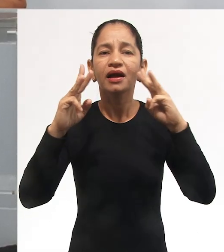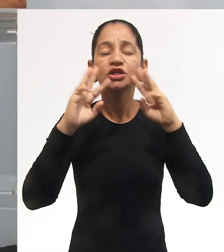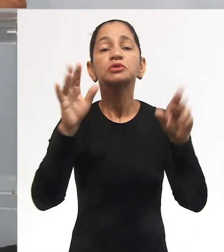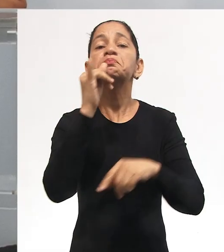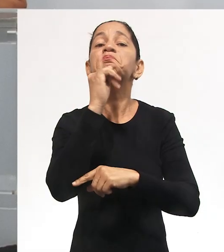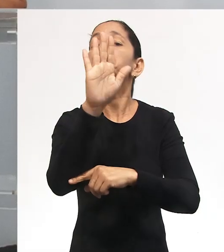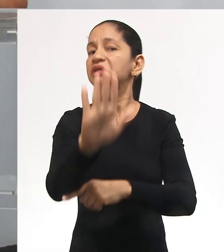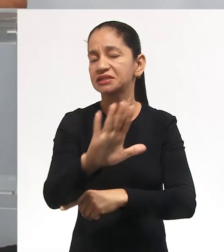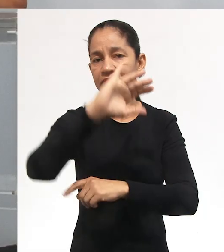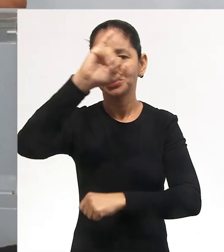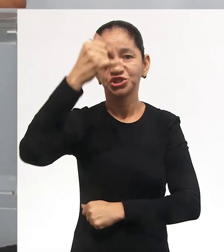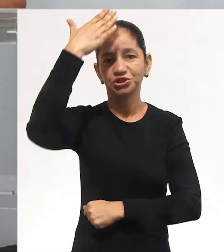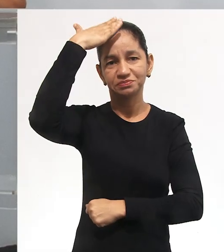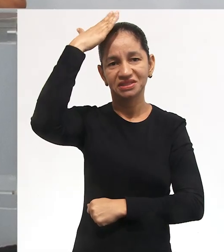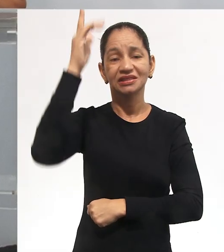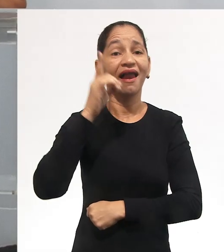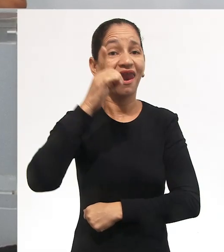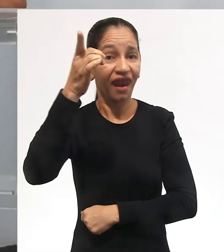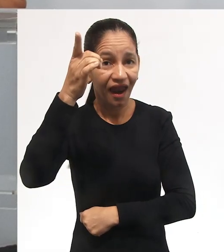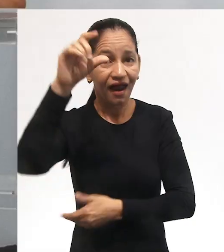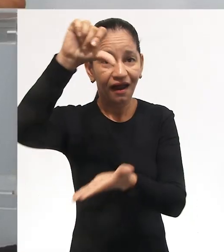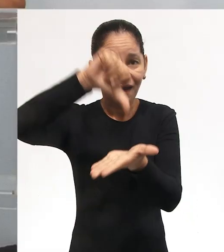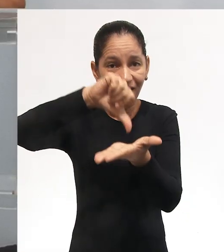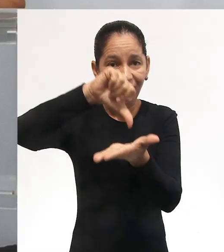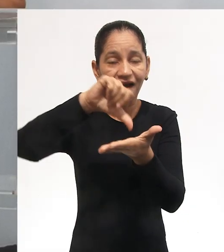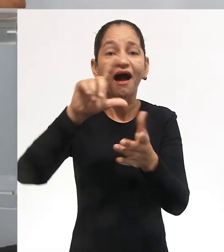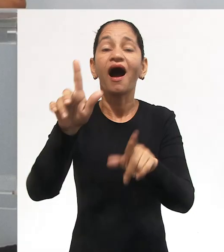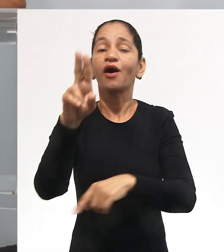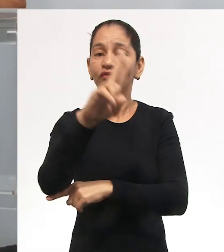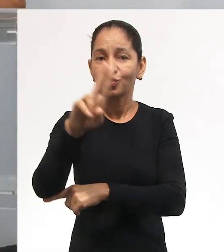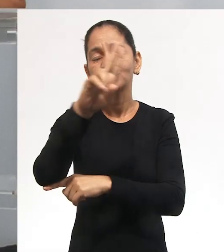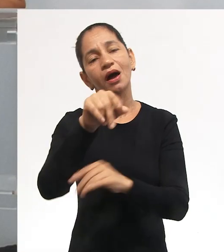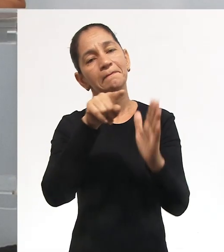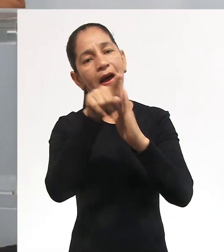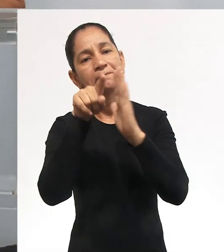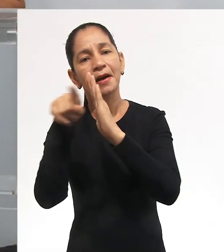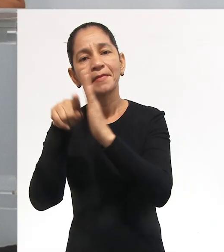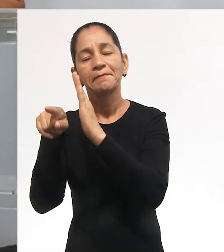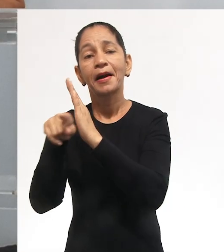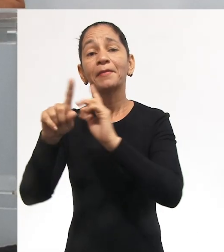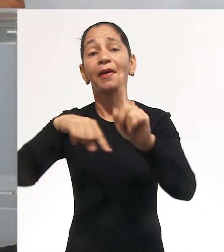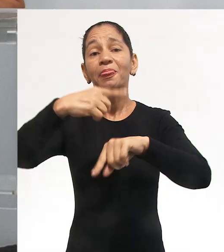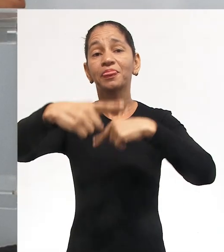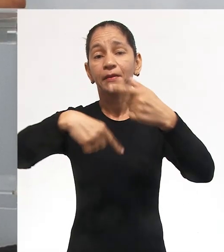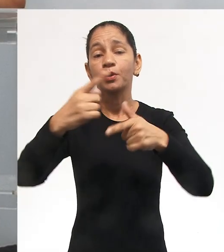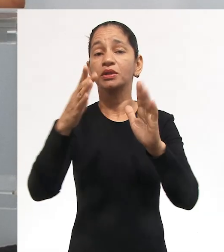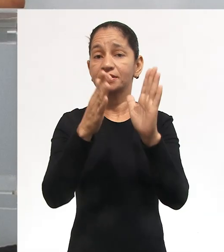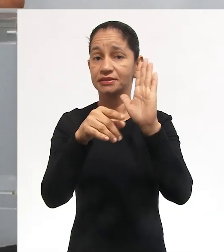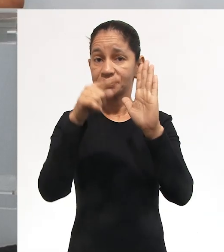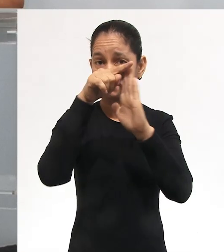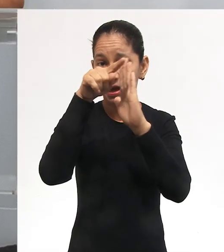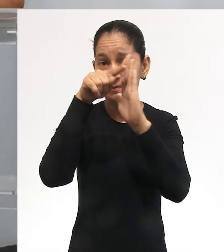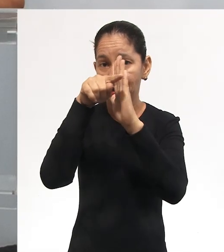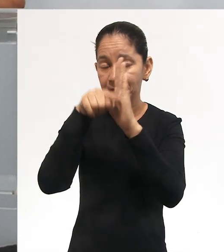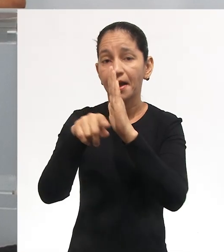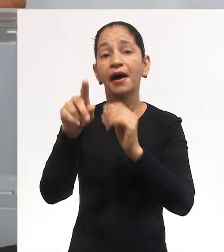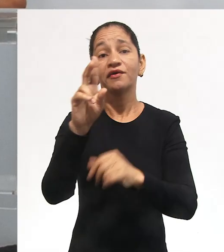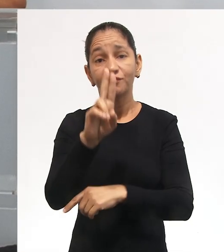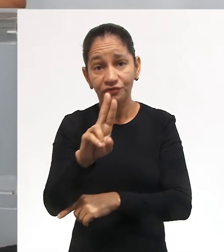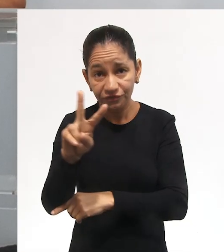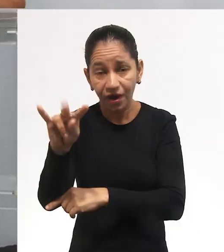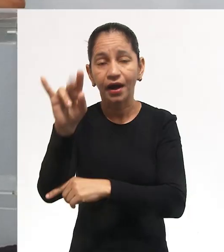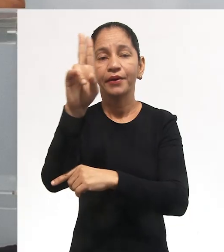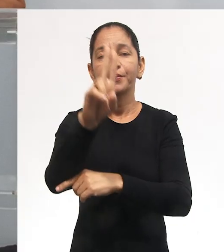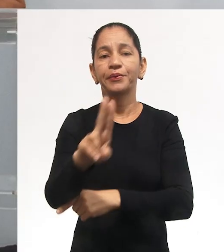de Ji-Paraná, e você vai utilizar um questionário para isso, você precisa dizer, né, que esse questionário ele vai ser utilizado porque